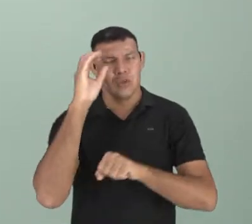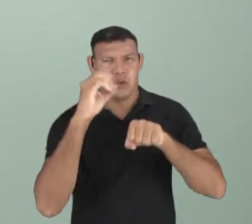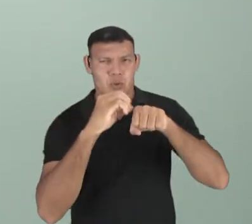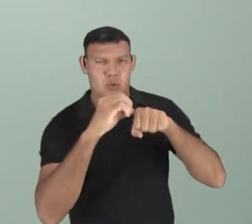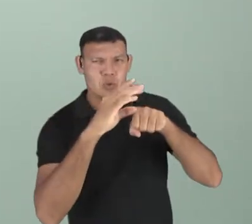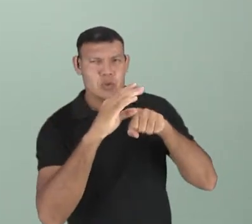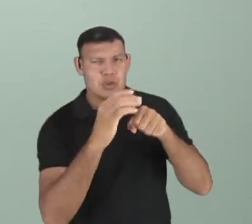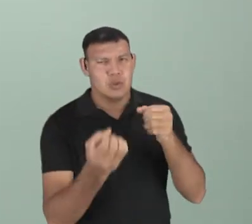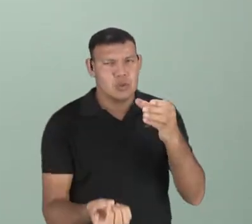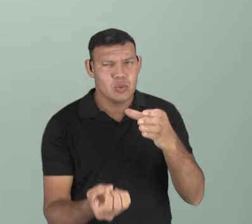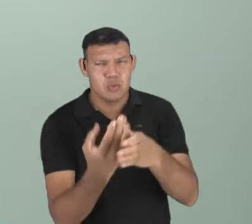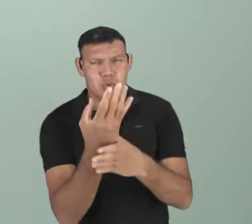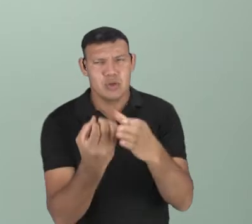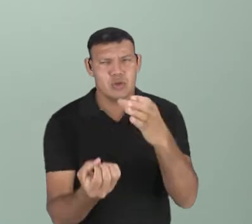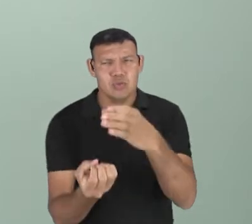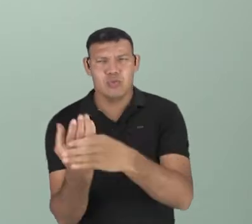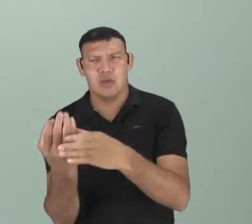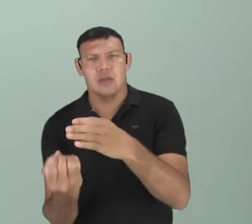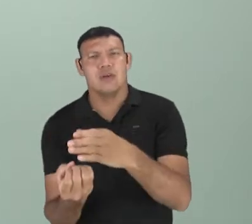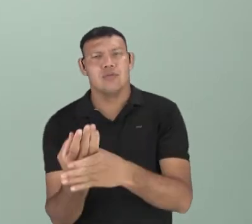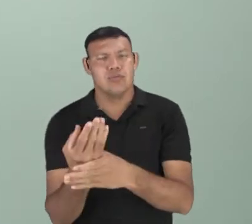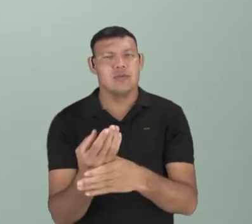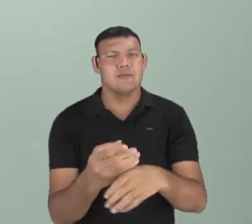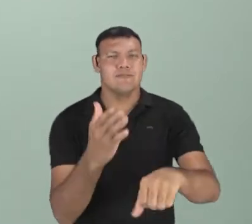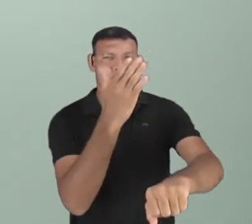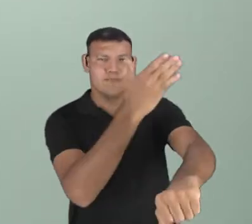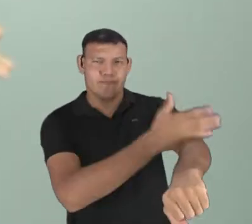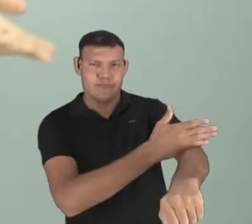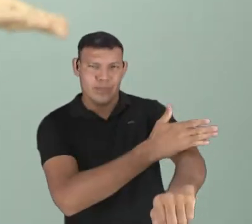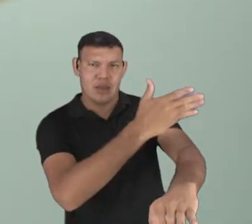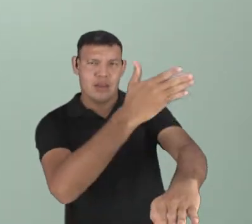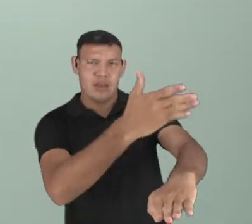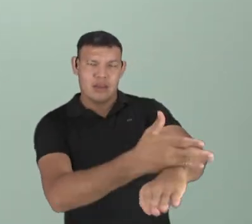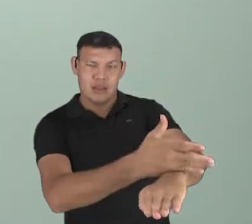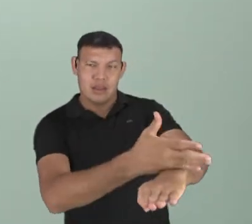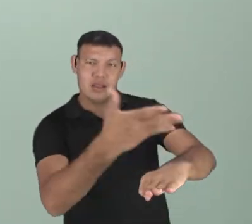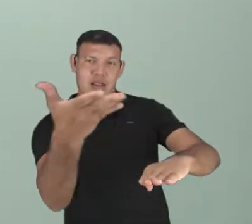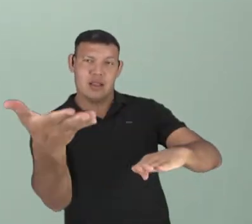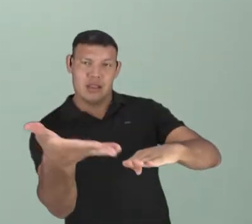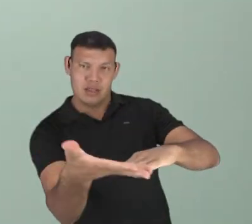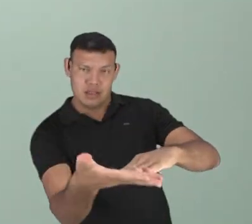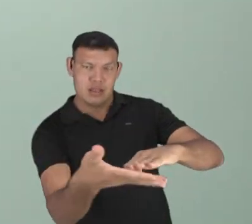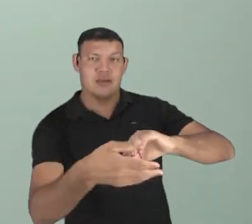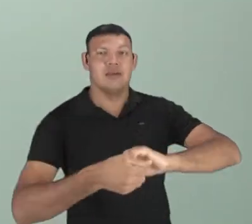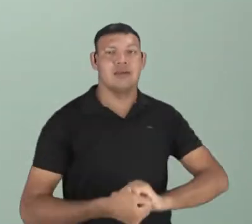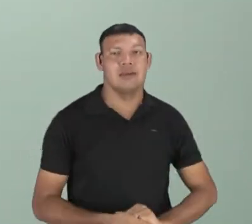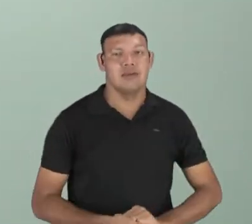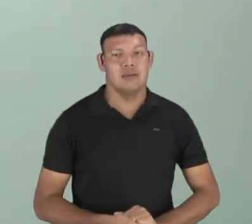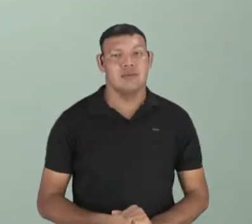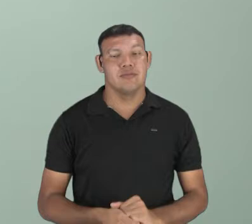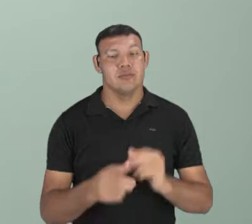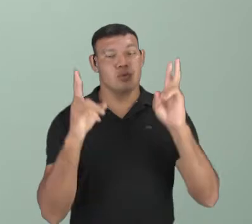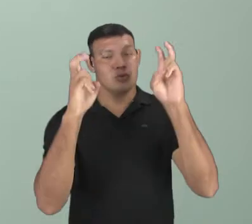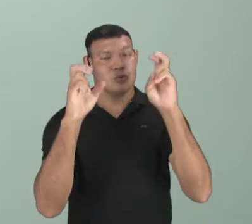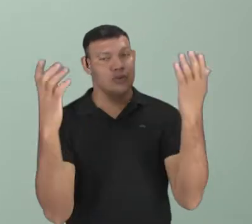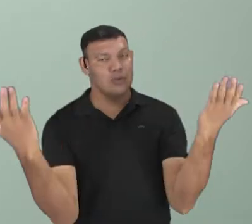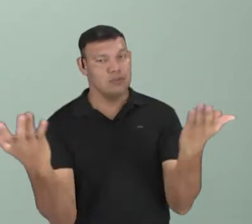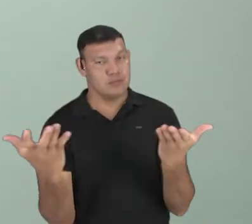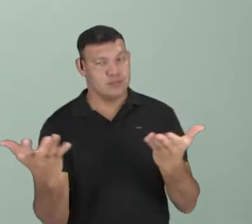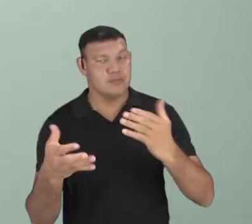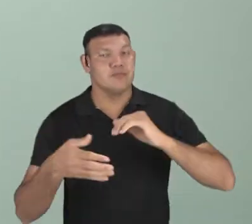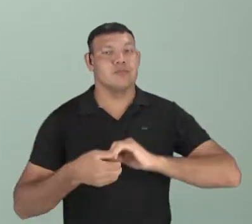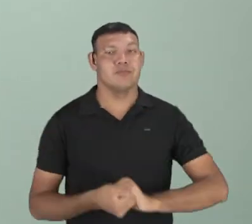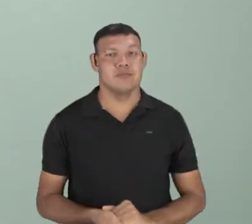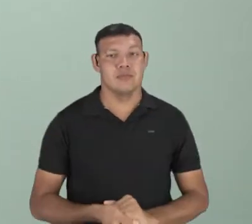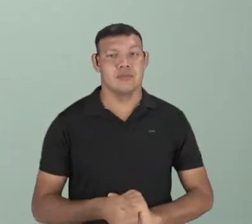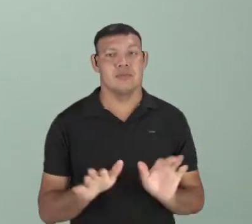cada época, a antiga, a medieval, a moderna e a contemporânea, que é o tema da nossa aula de hoje.